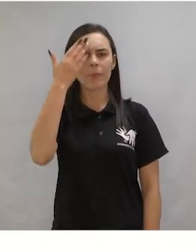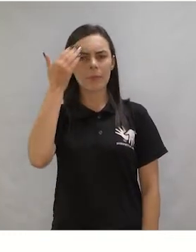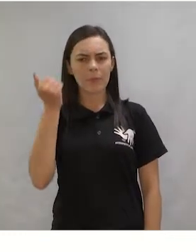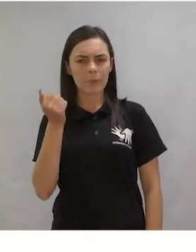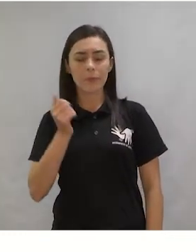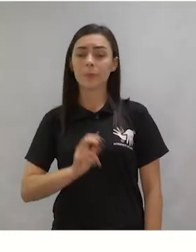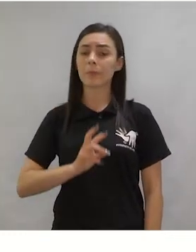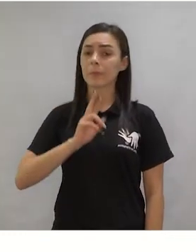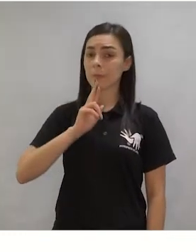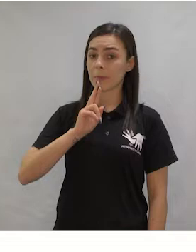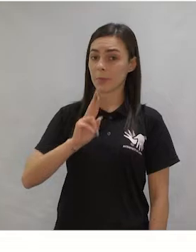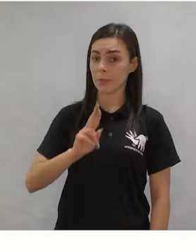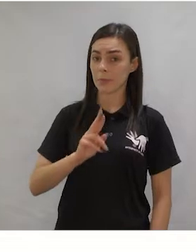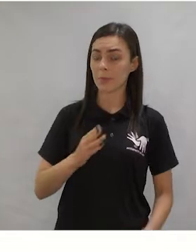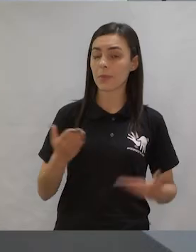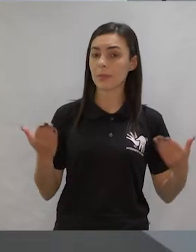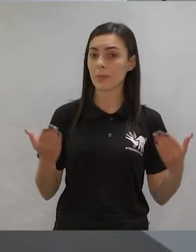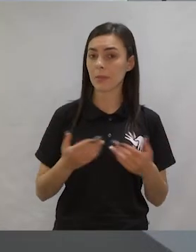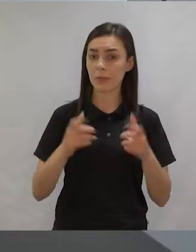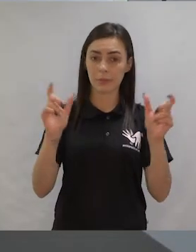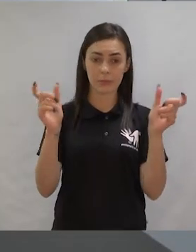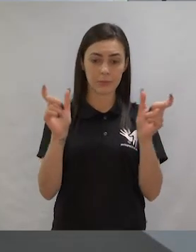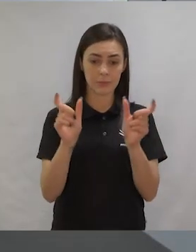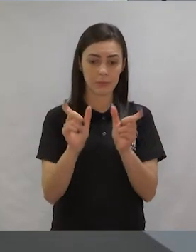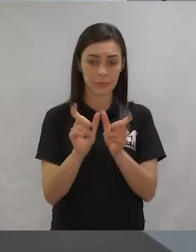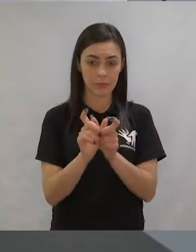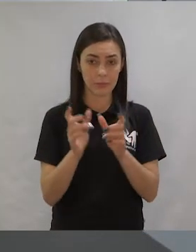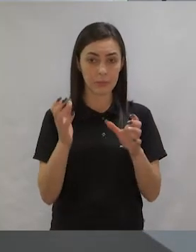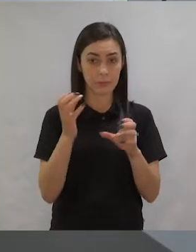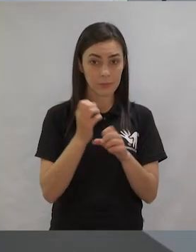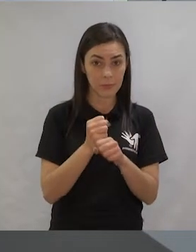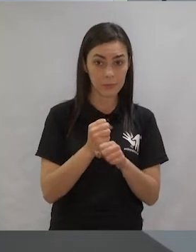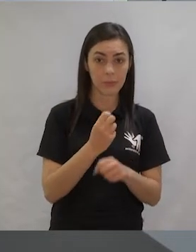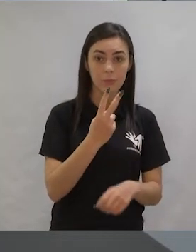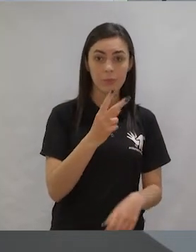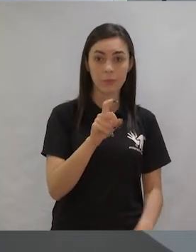valor numérico da expressão algébrica